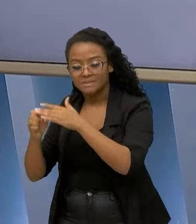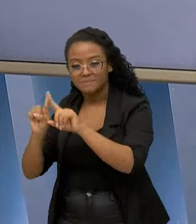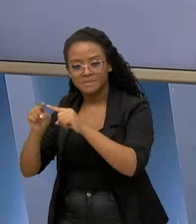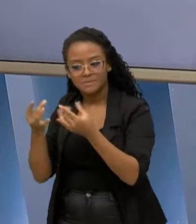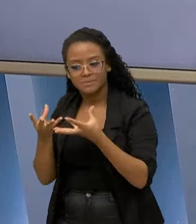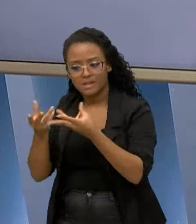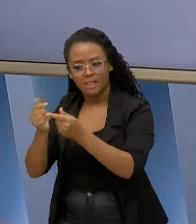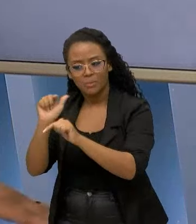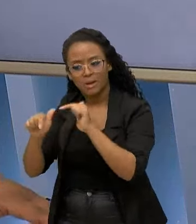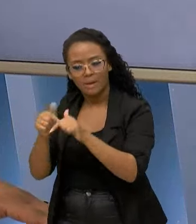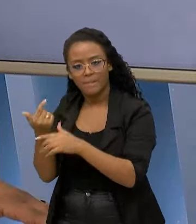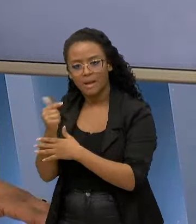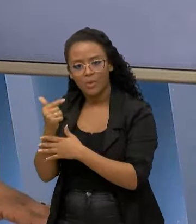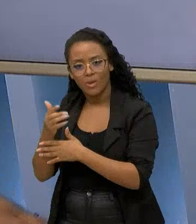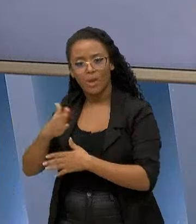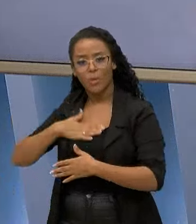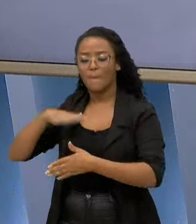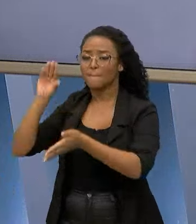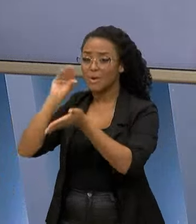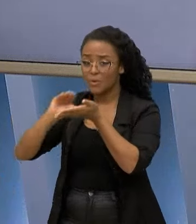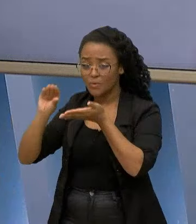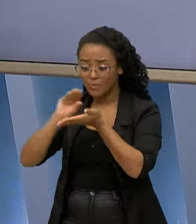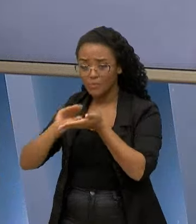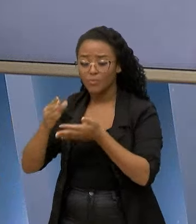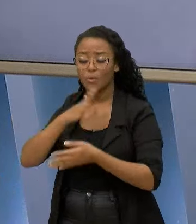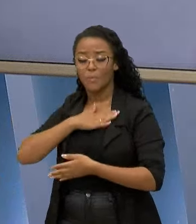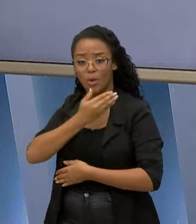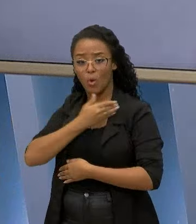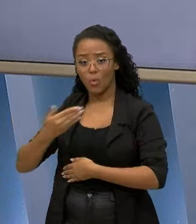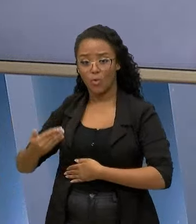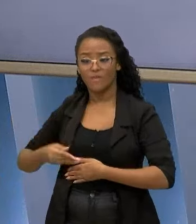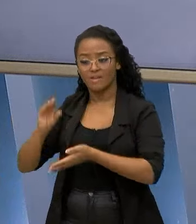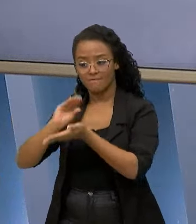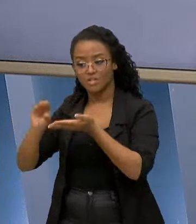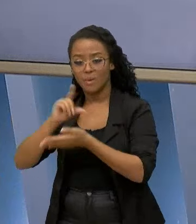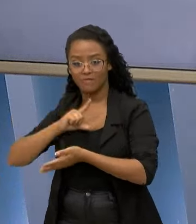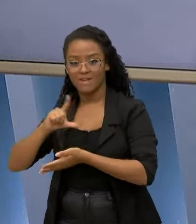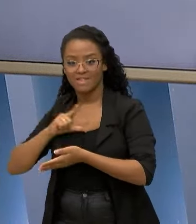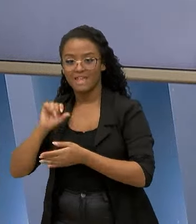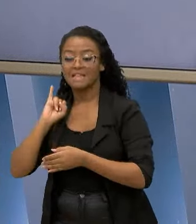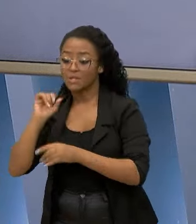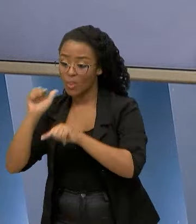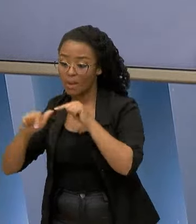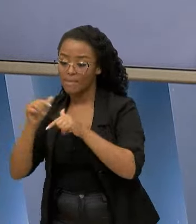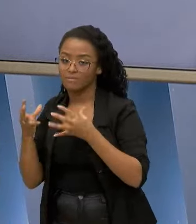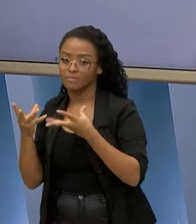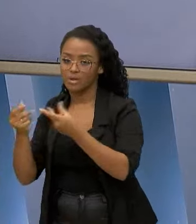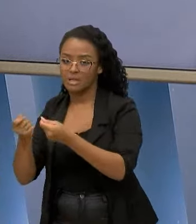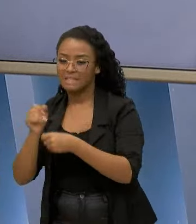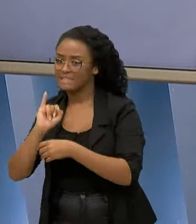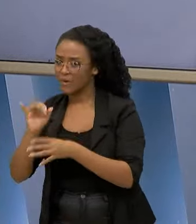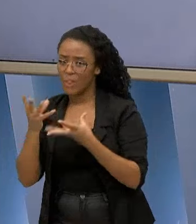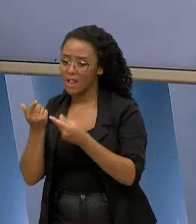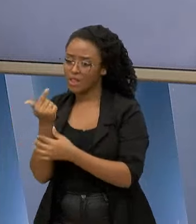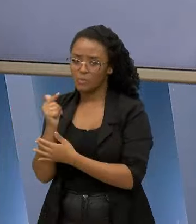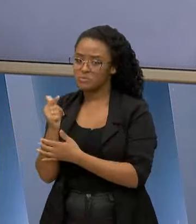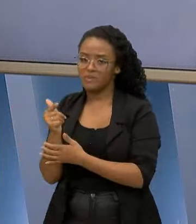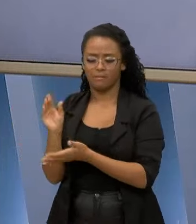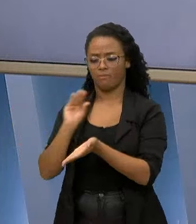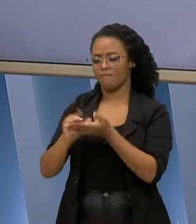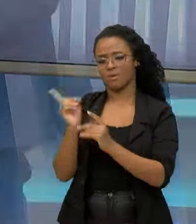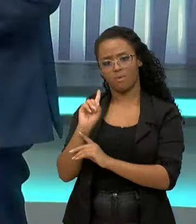No nosso governo só vai ter dinheiro para as empresas se o serviço for de qualidade. Caso contrário, não faz o menor sentido uma coisa